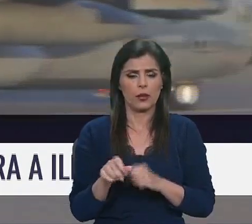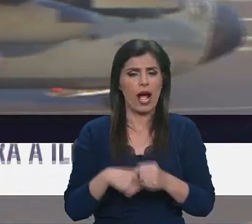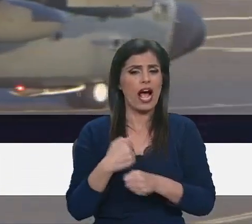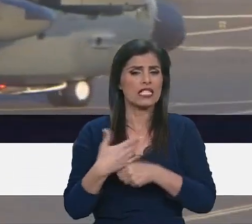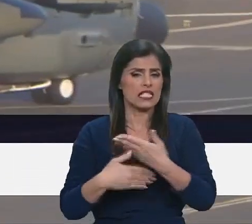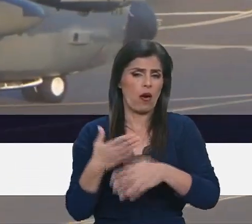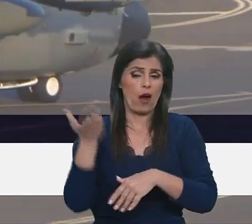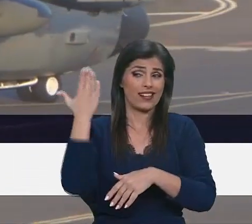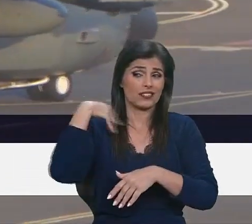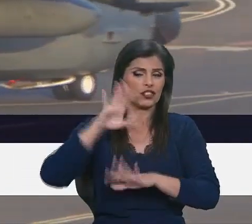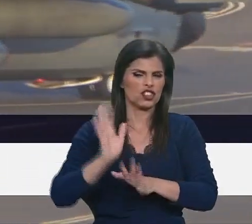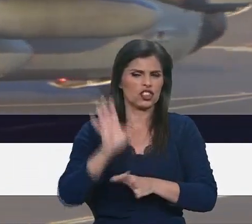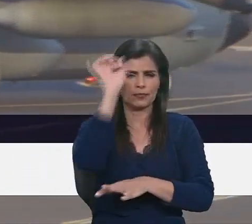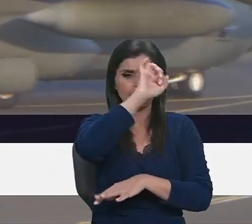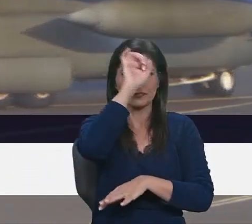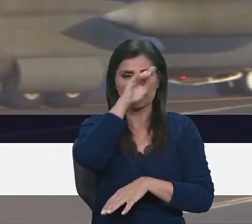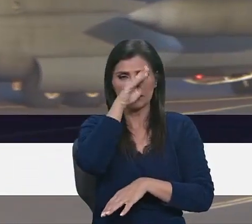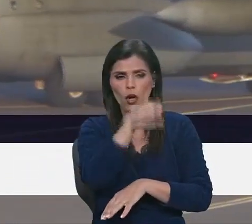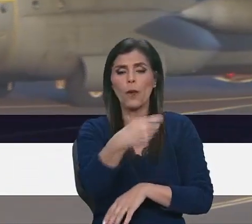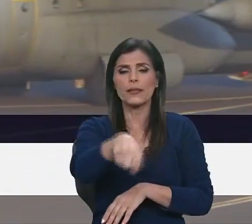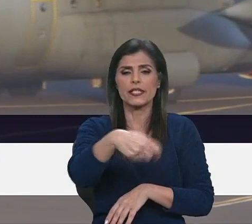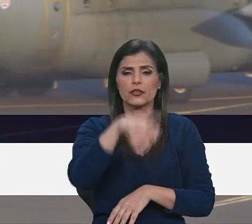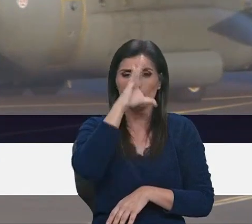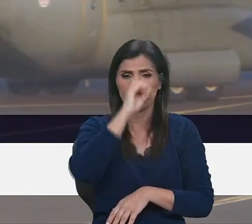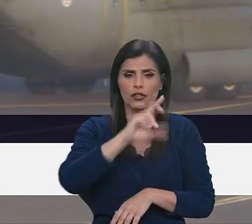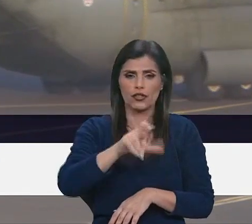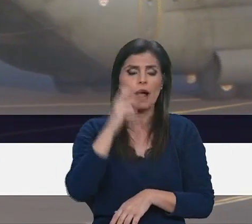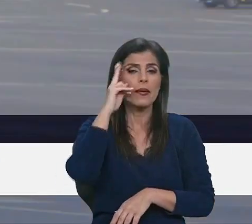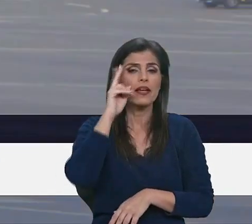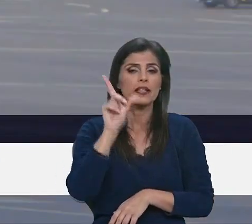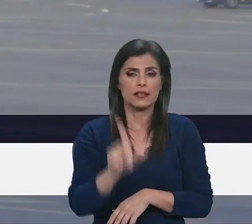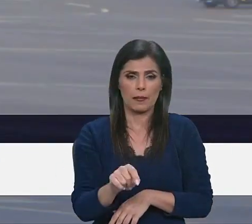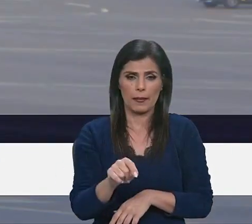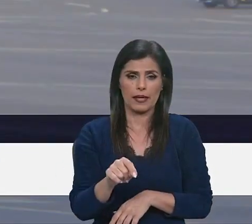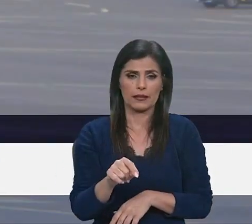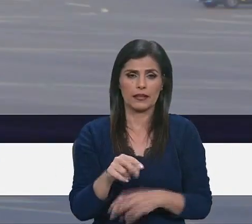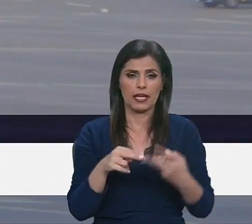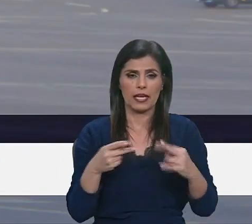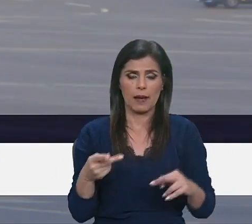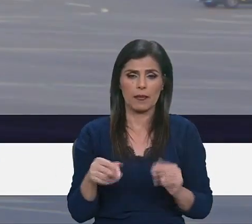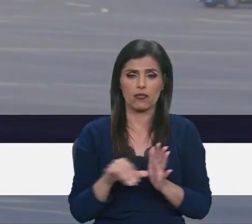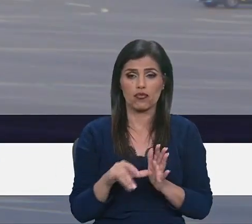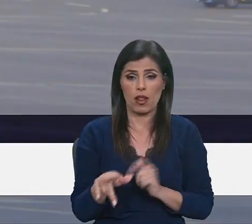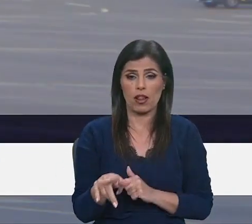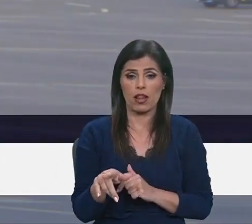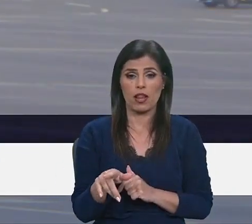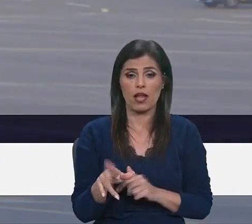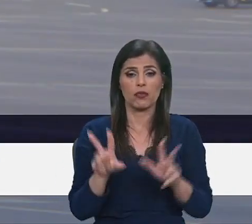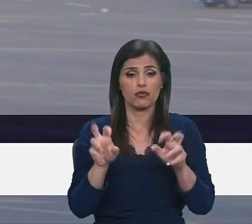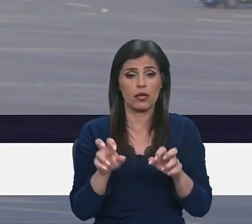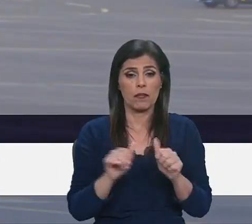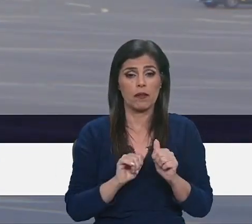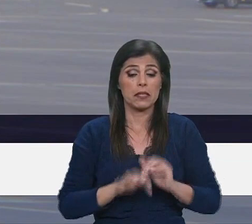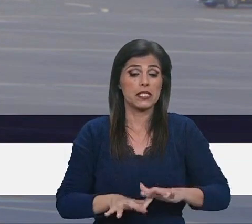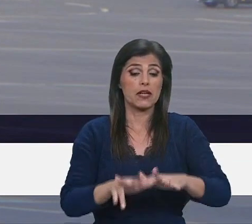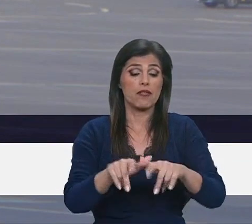que em janeiro visou os presidentes do Governo Regional da Madeira e também da Câmara do Funchal. É um tema para